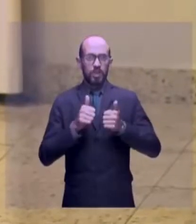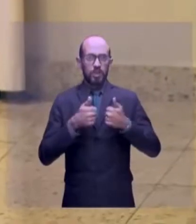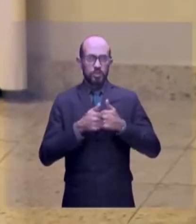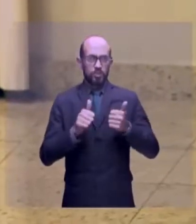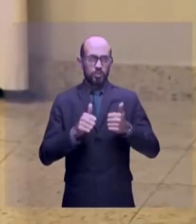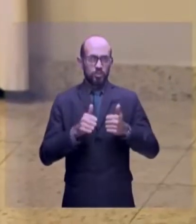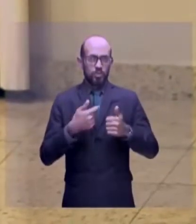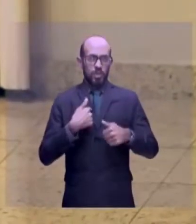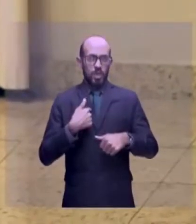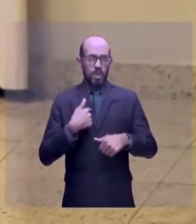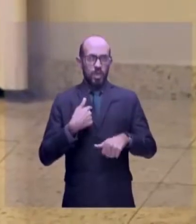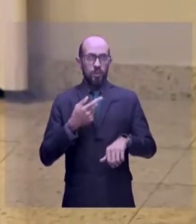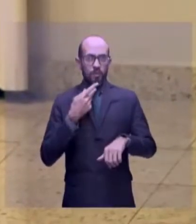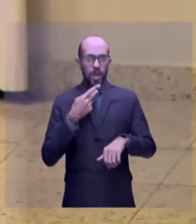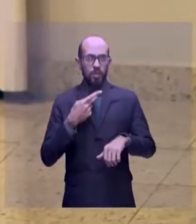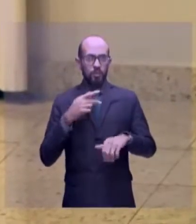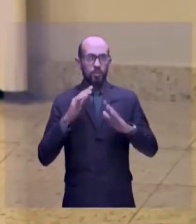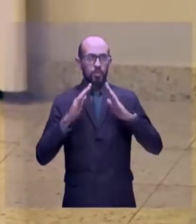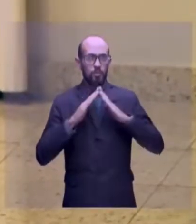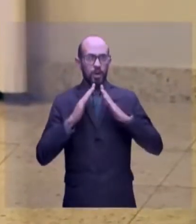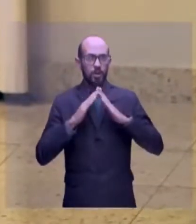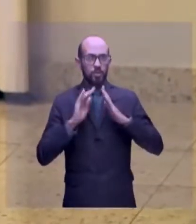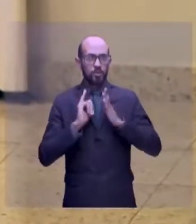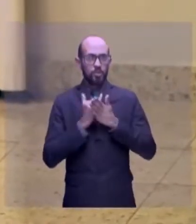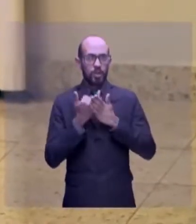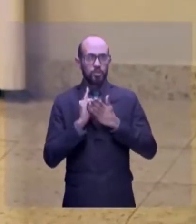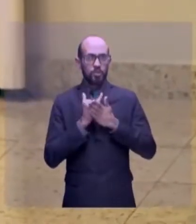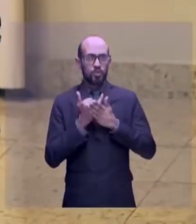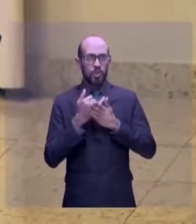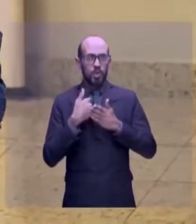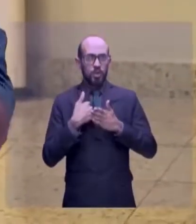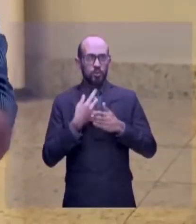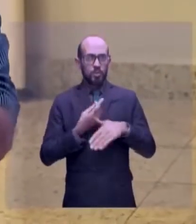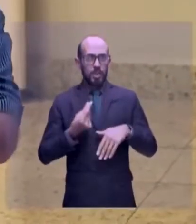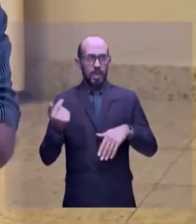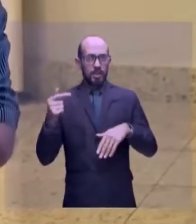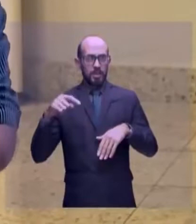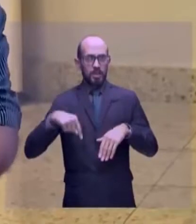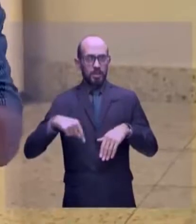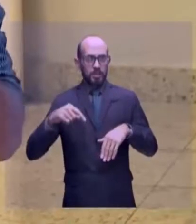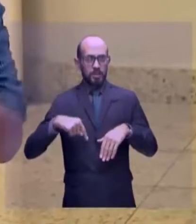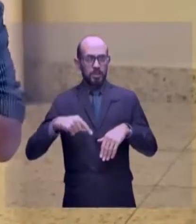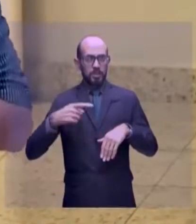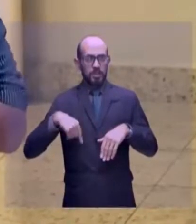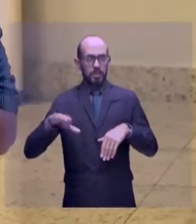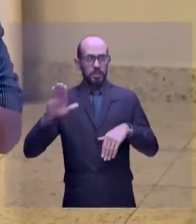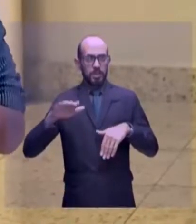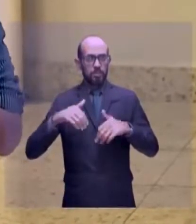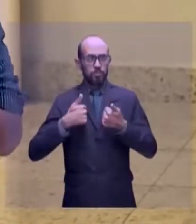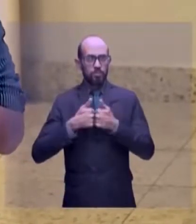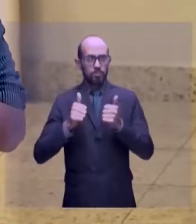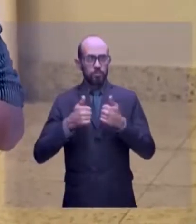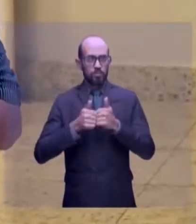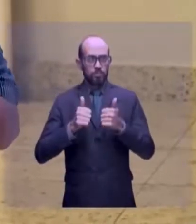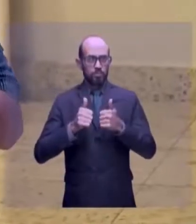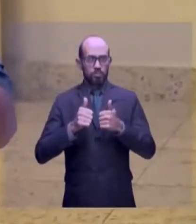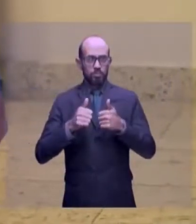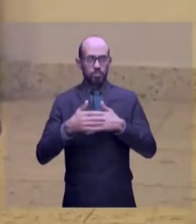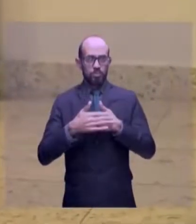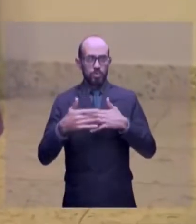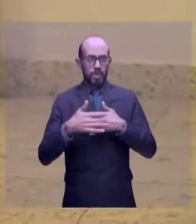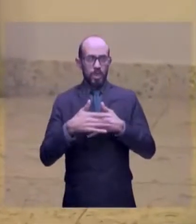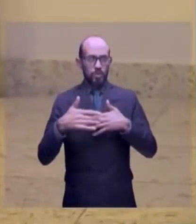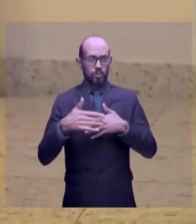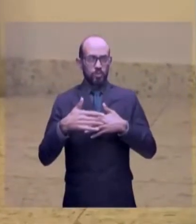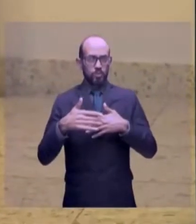região perdeu muitas linhas de ônibus. Eu saía daqui, pegava uma linha de ônibus e ia para o centro da cidade.